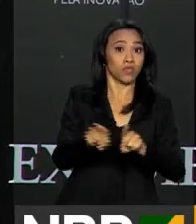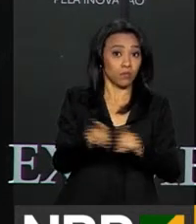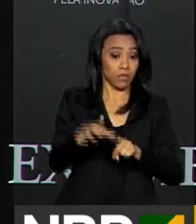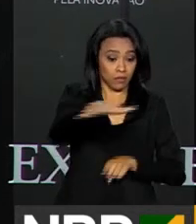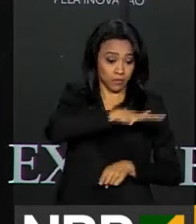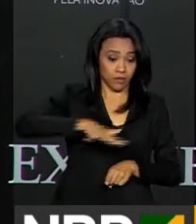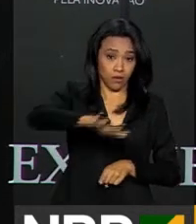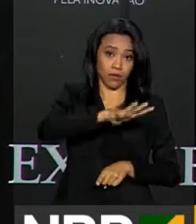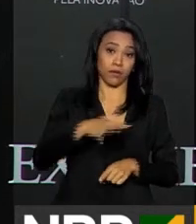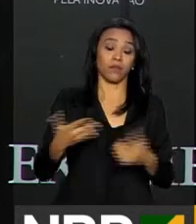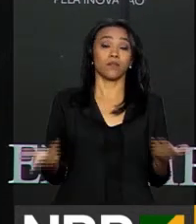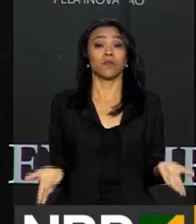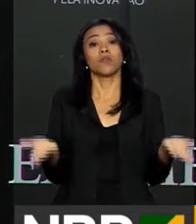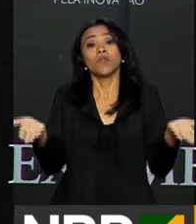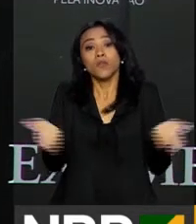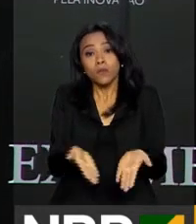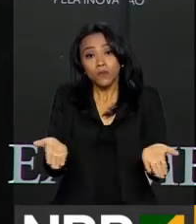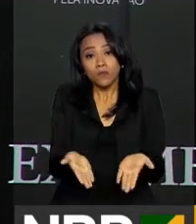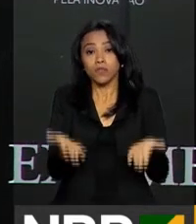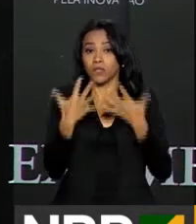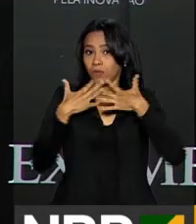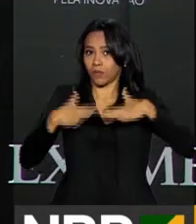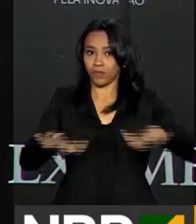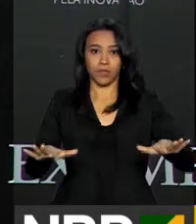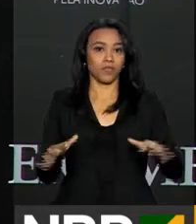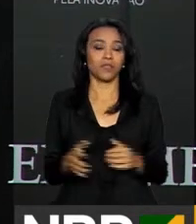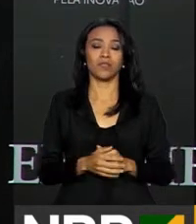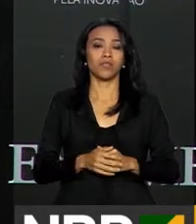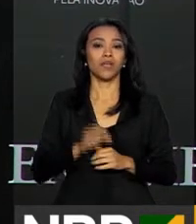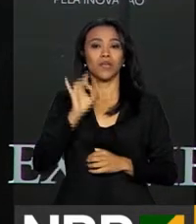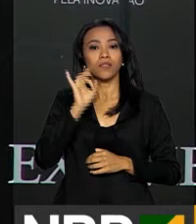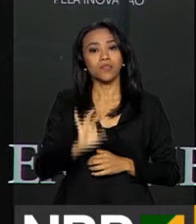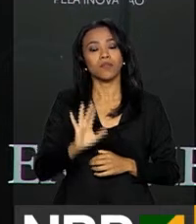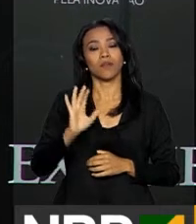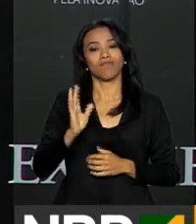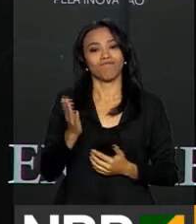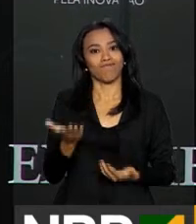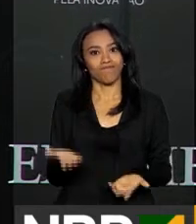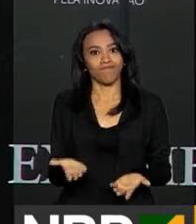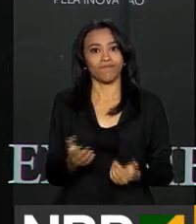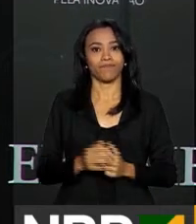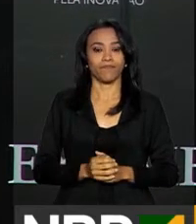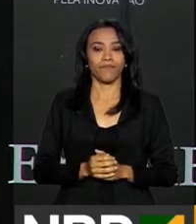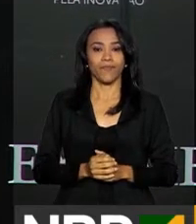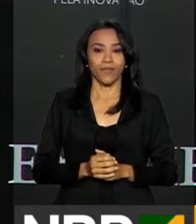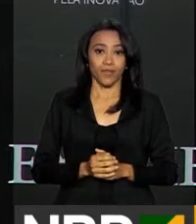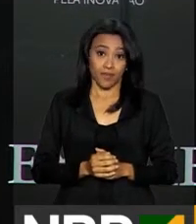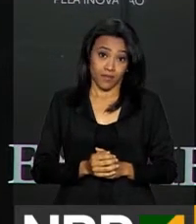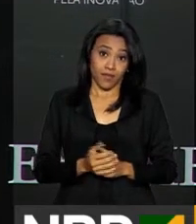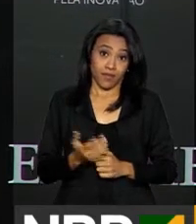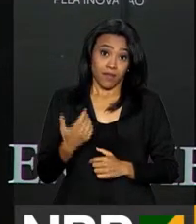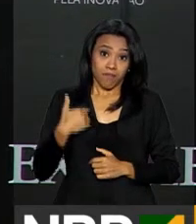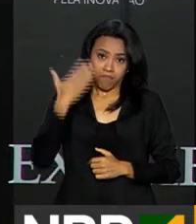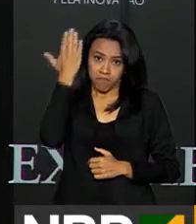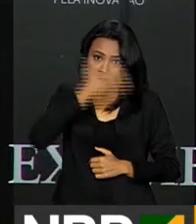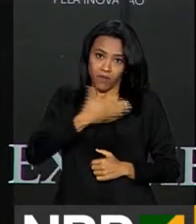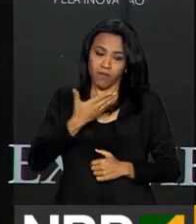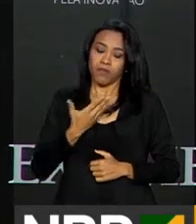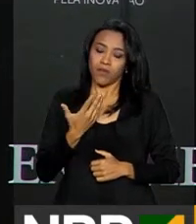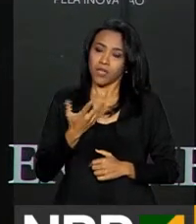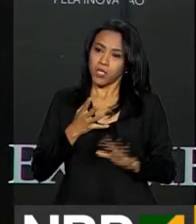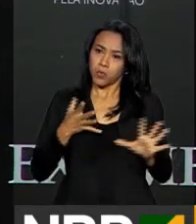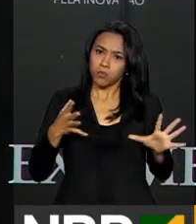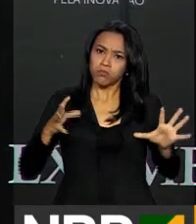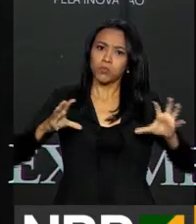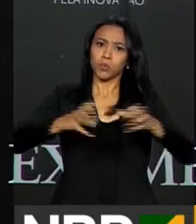nesta área. E hoje, naturalmente, é mais uma demonstração do ativo engajamento deste